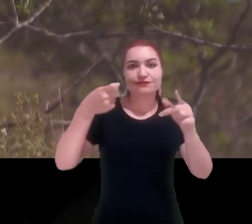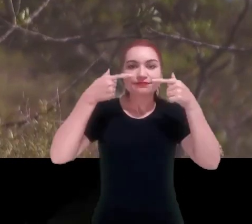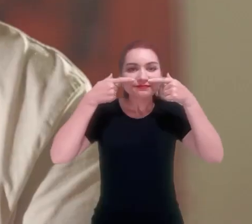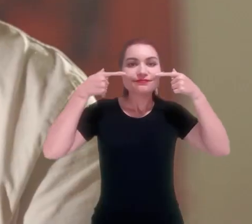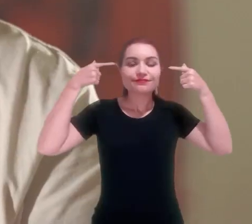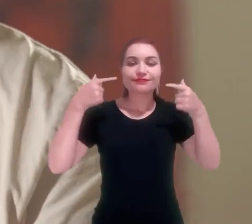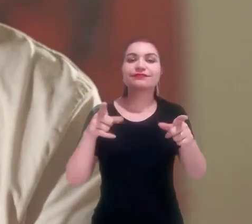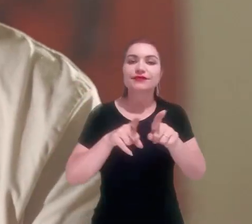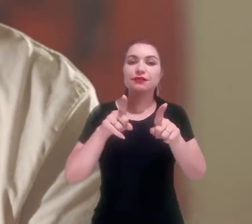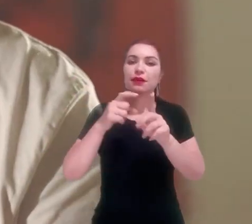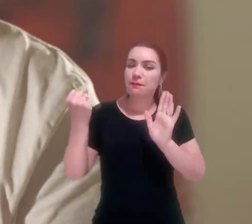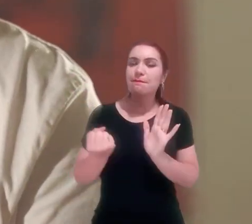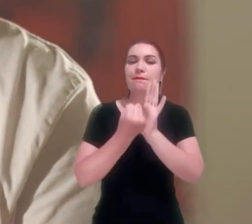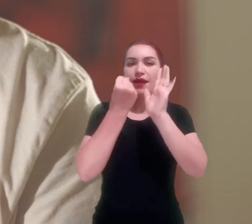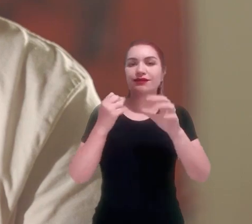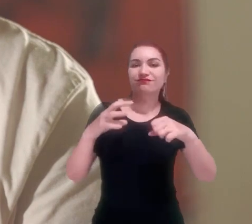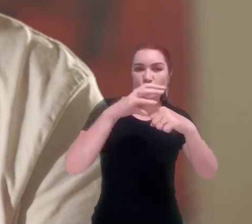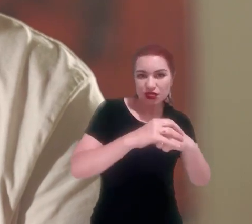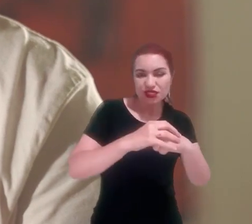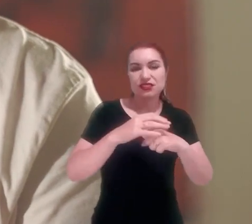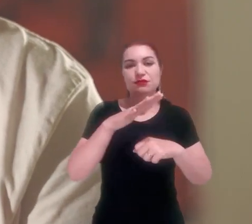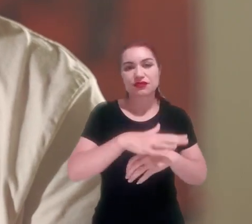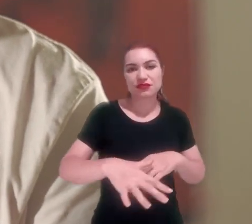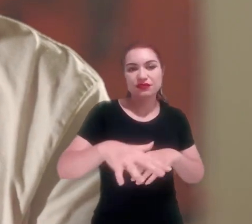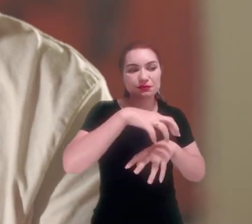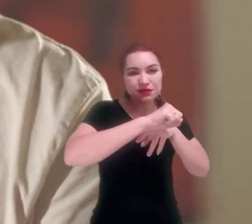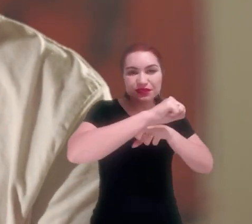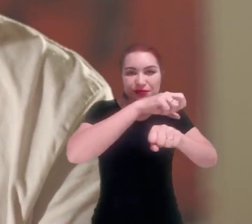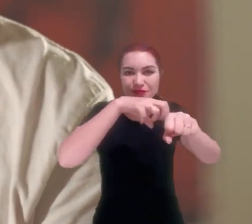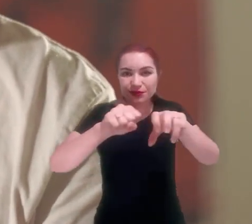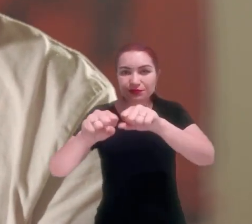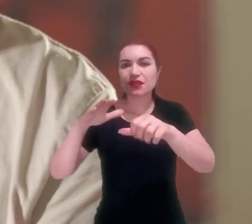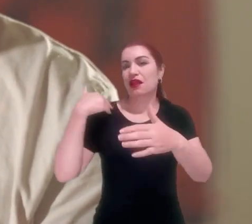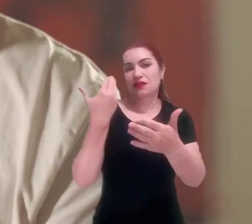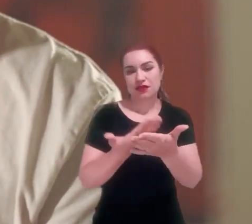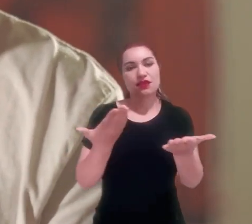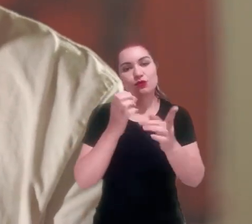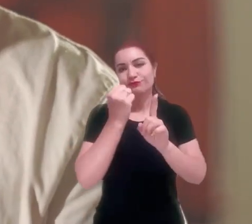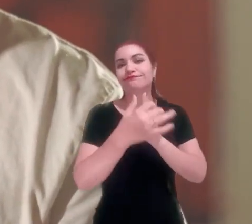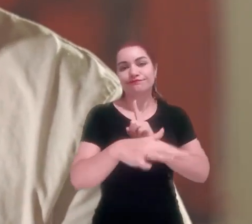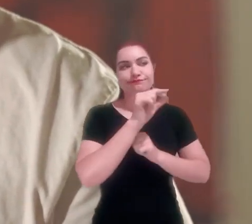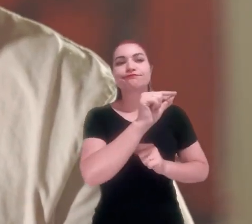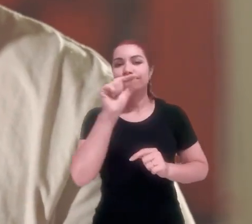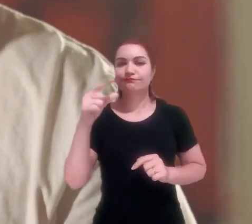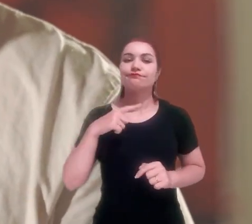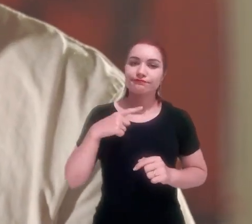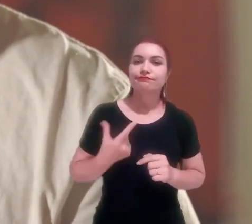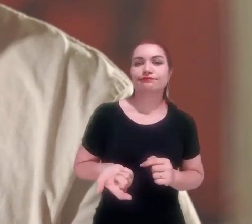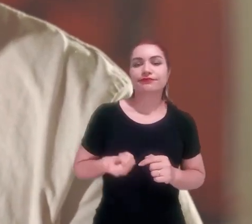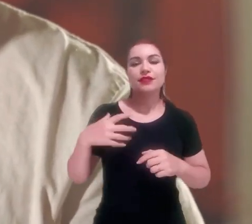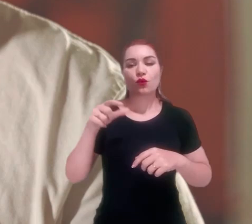muito marcado por um legado de colonialismo, João de Silva. colonialidade que hoje ainda impera na nossa sociedade. Ou seja, né,